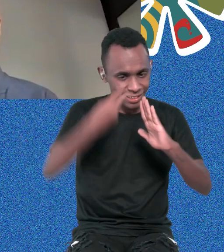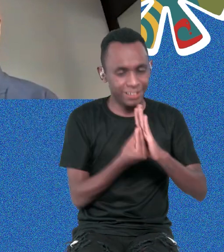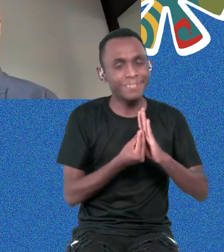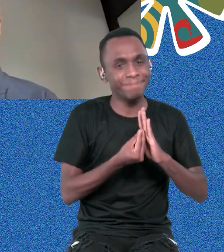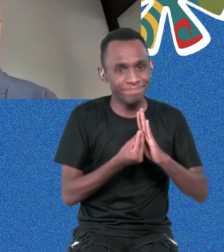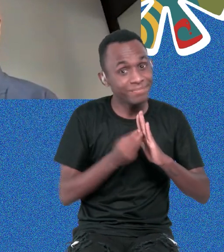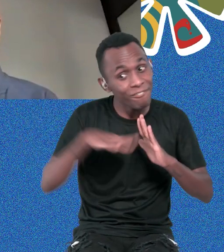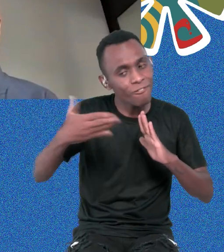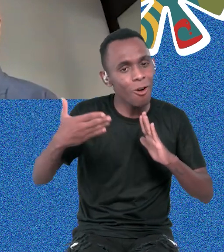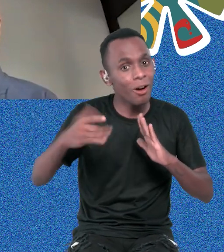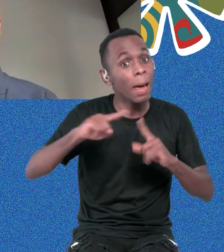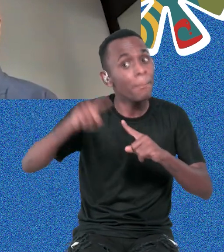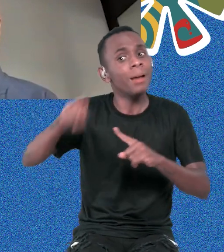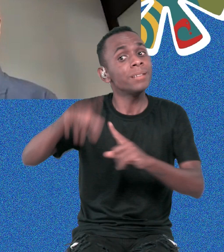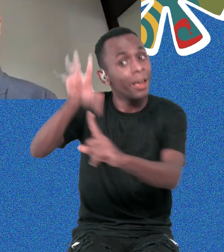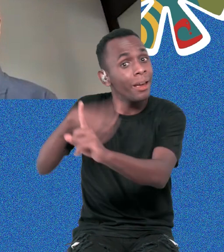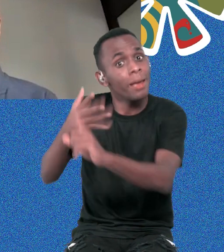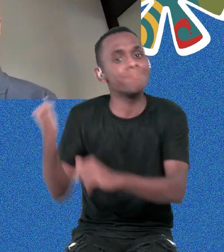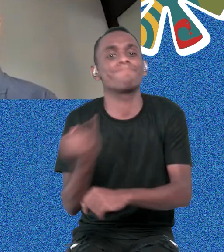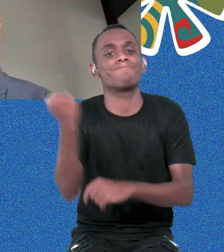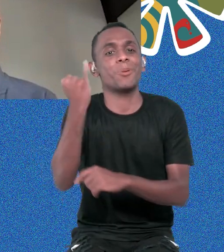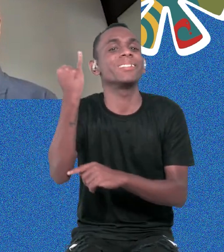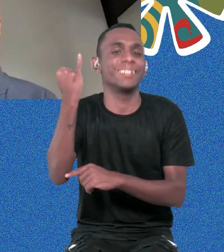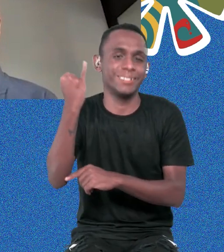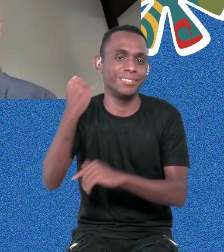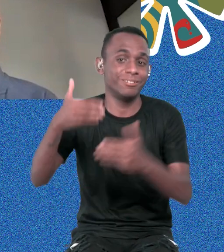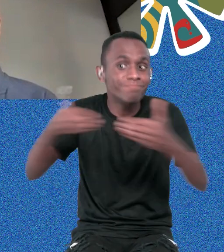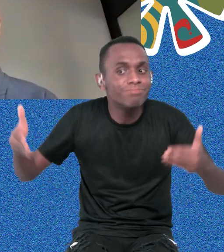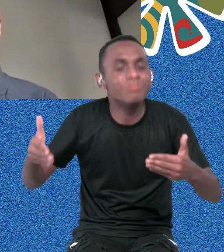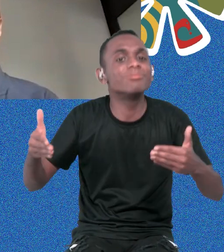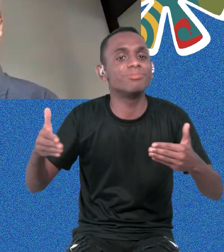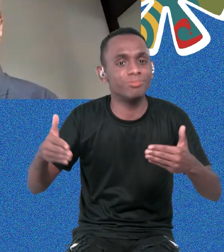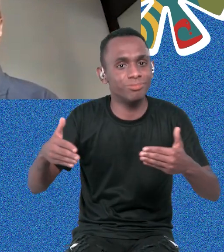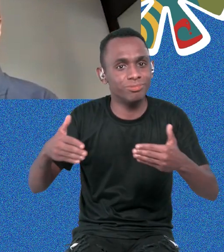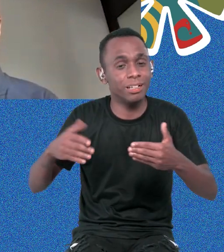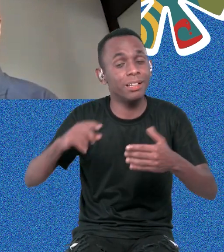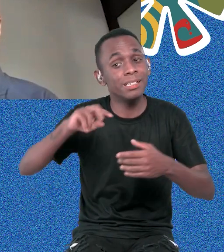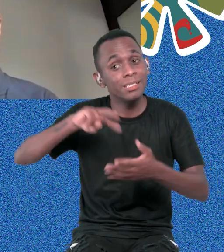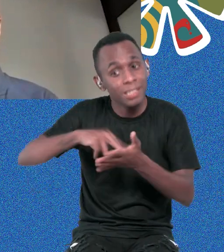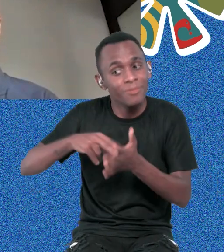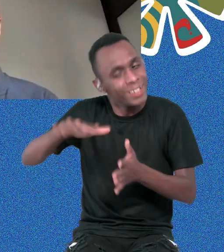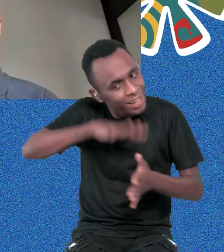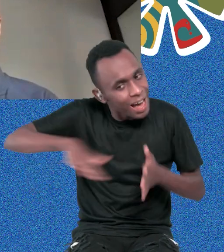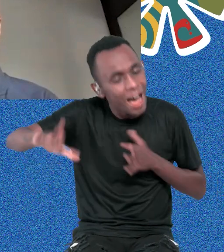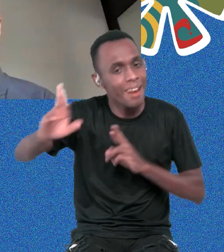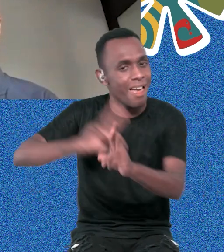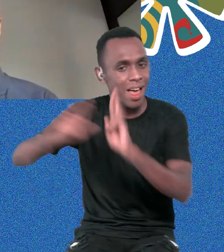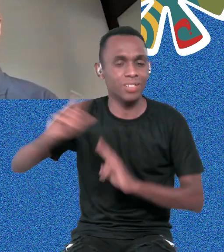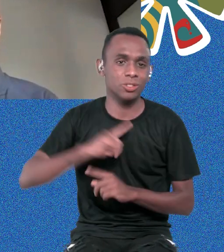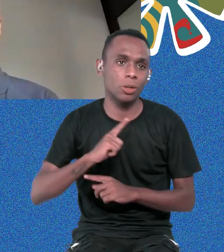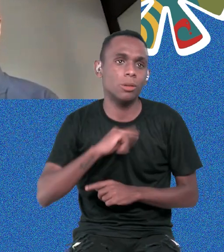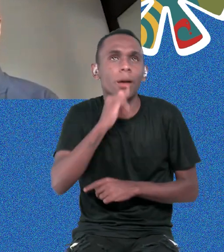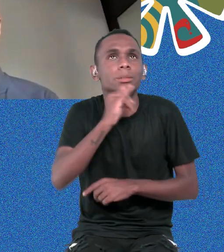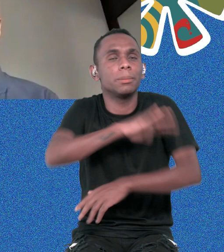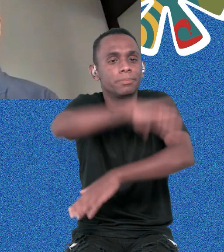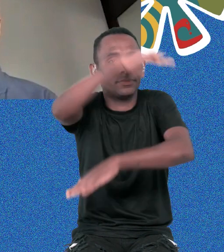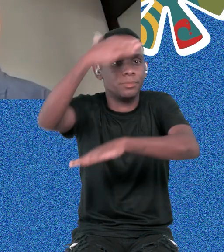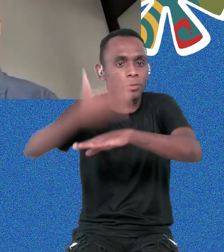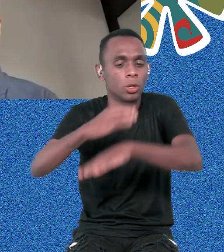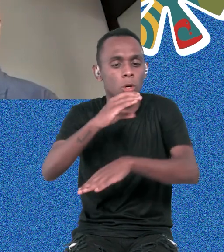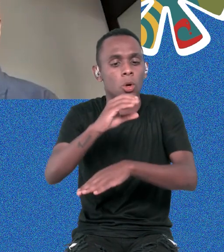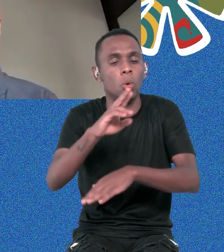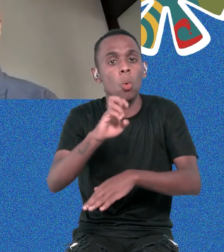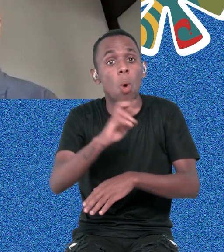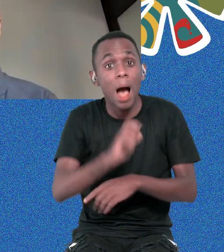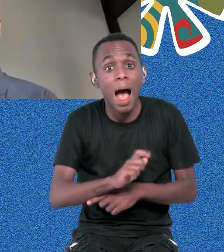está fora daquele espaço, daquele território fechado, mas ela é nosso território. A Serra do